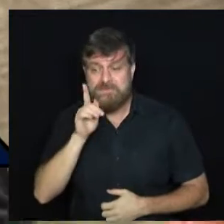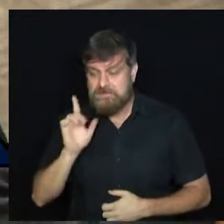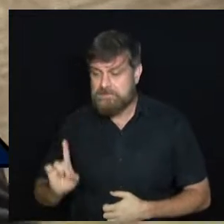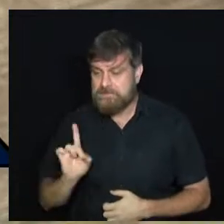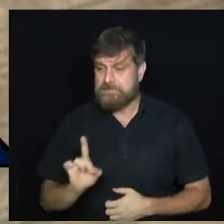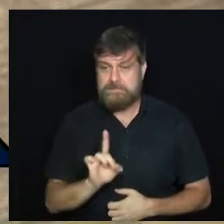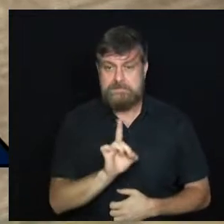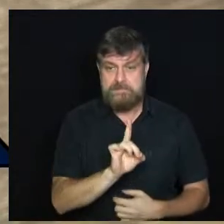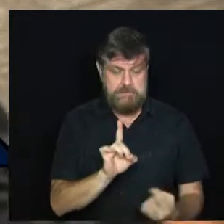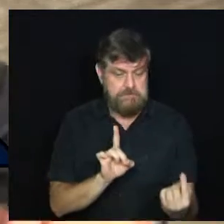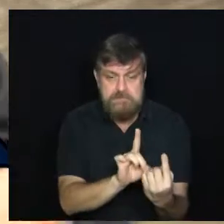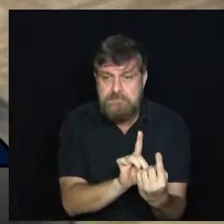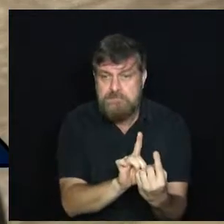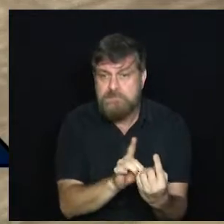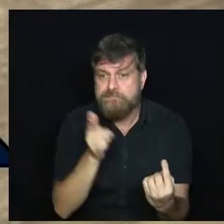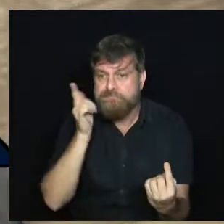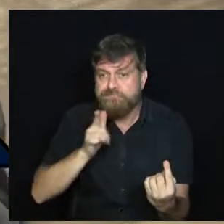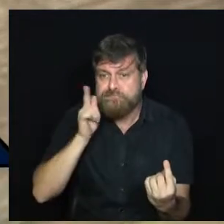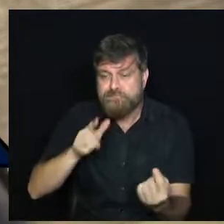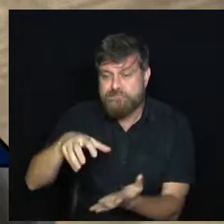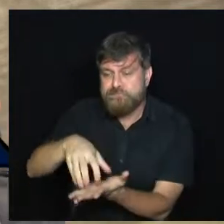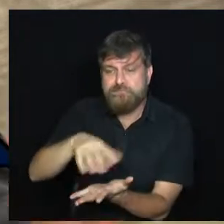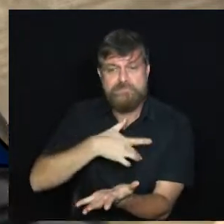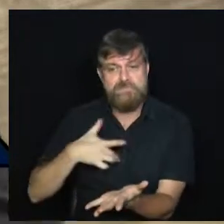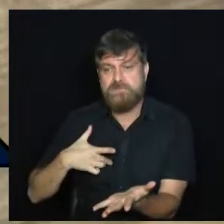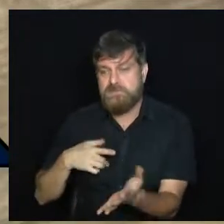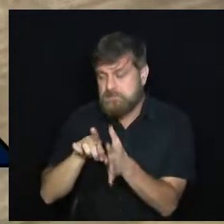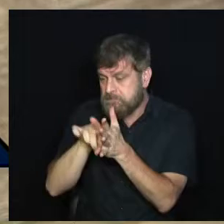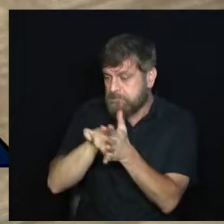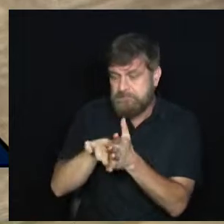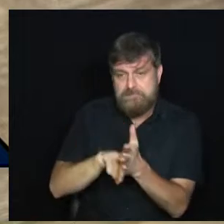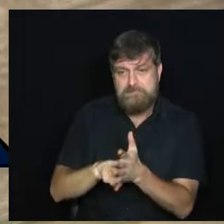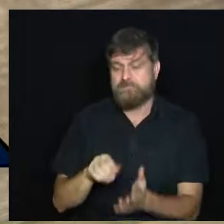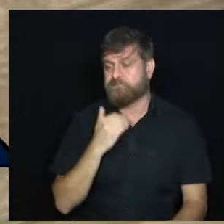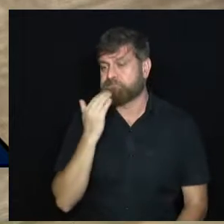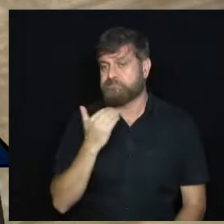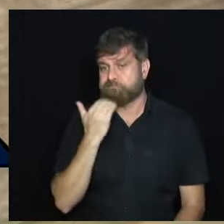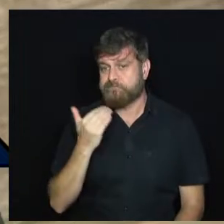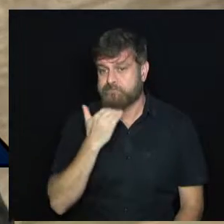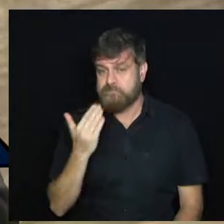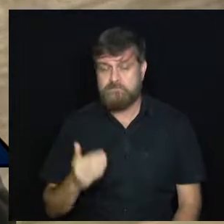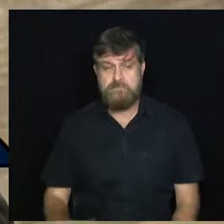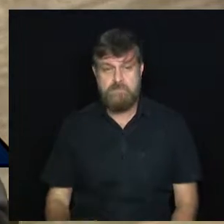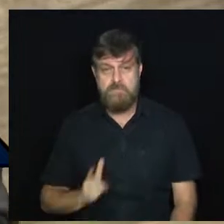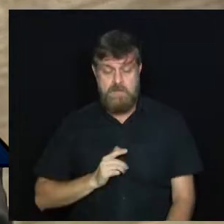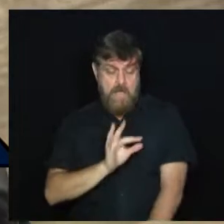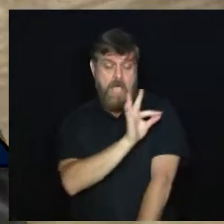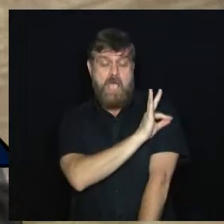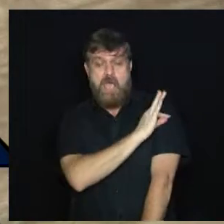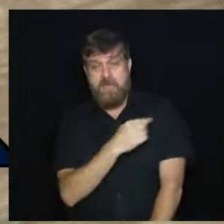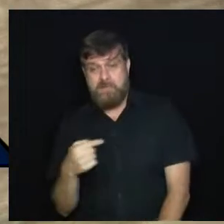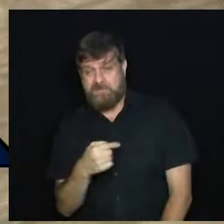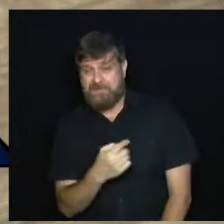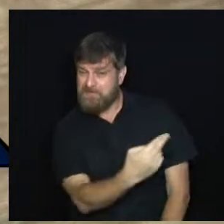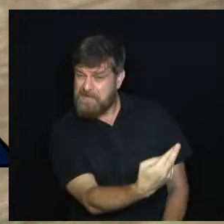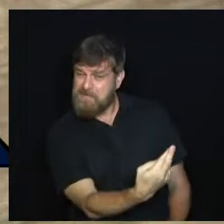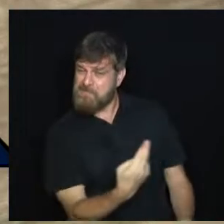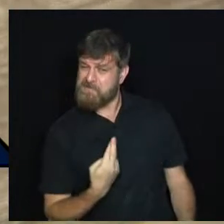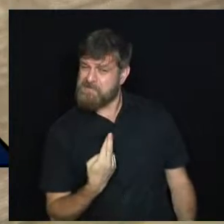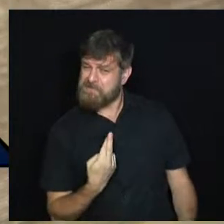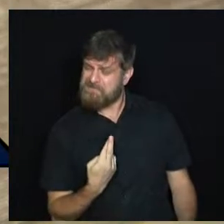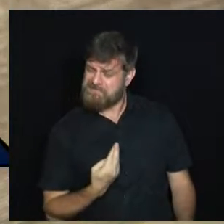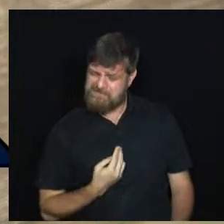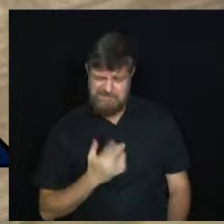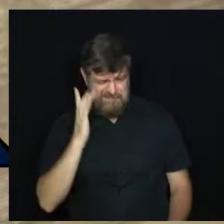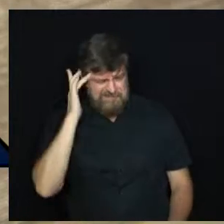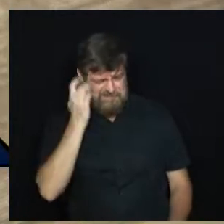contas não consegue a consulta no posto, não consegue ser nem diagnosticado para ser atendido. Mas a prefeitura deu uma resposta na reportagem que eu